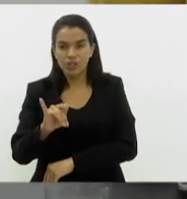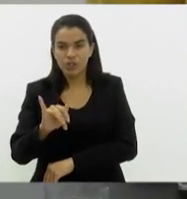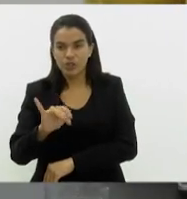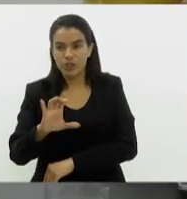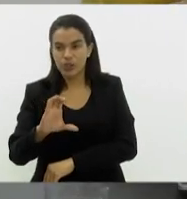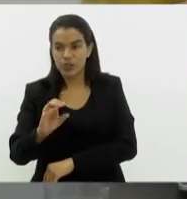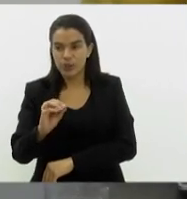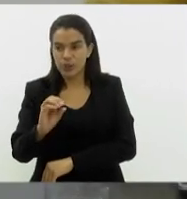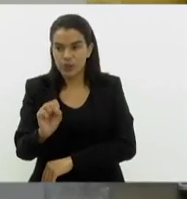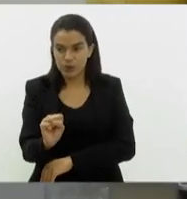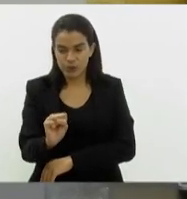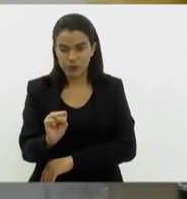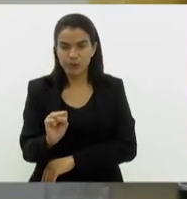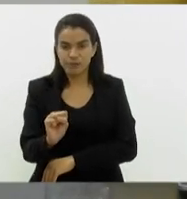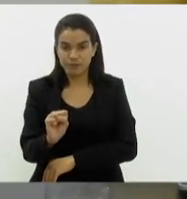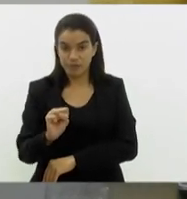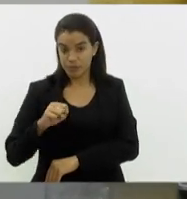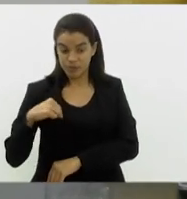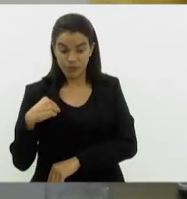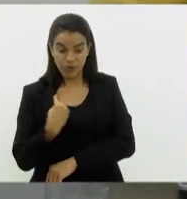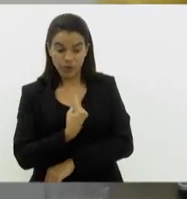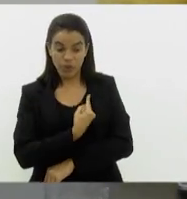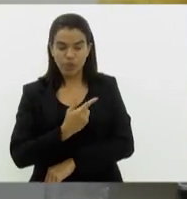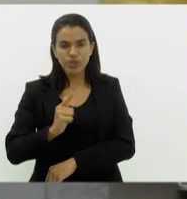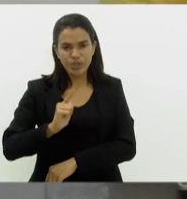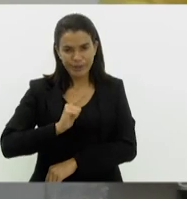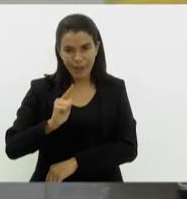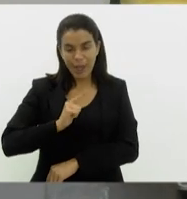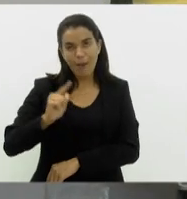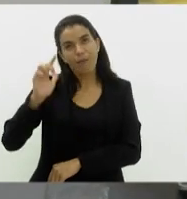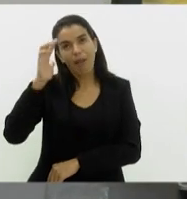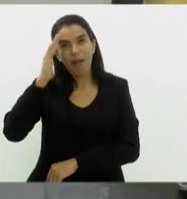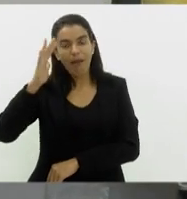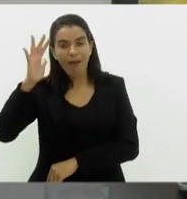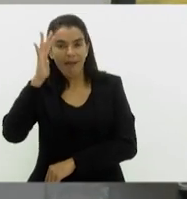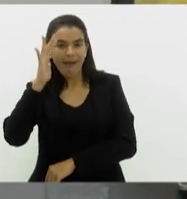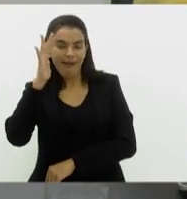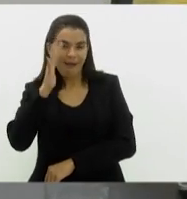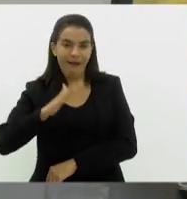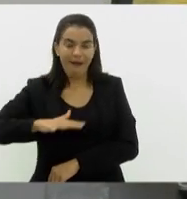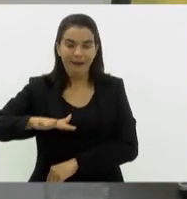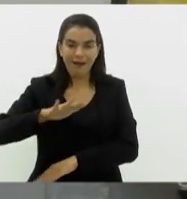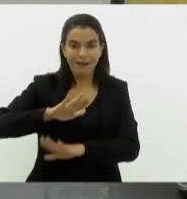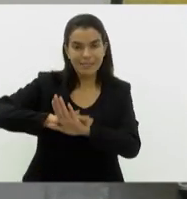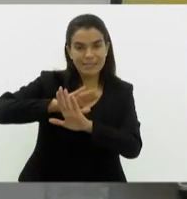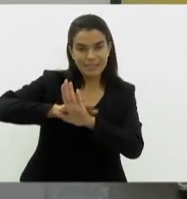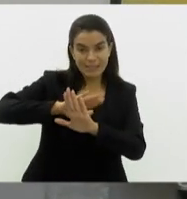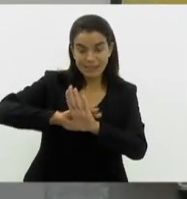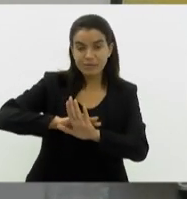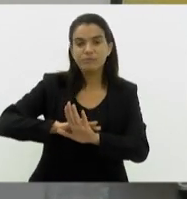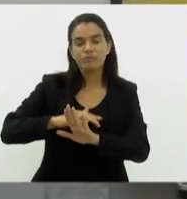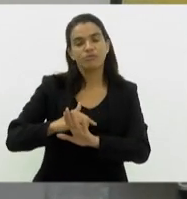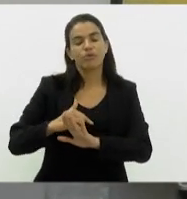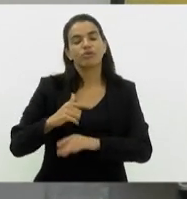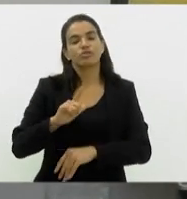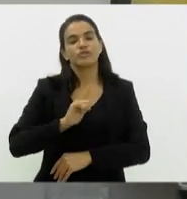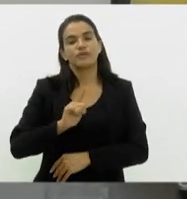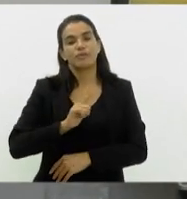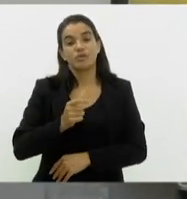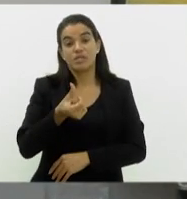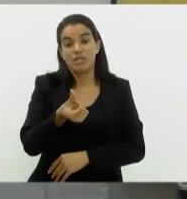ideológicos por nós termos dogmas ideológicos em vigor na área de segurança pública é que nós tivemos